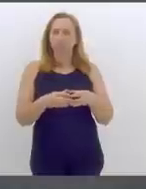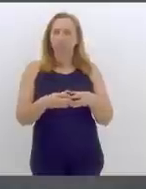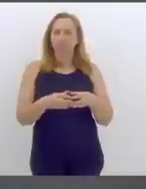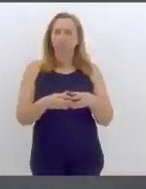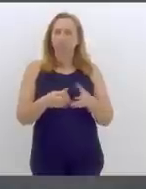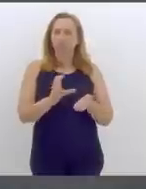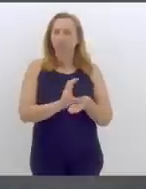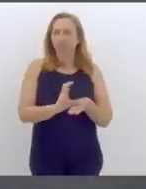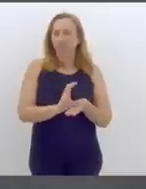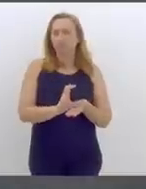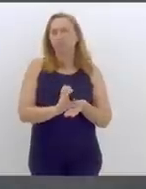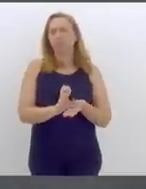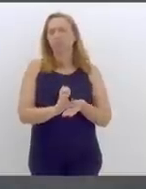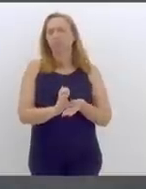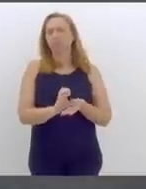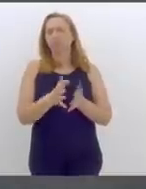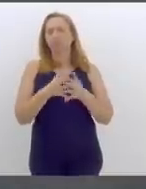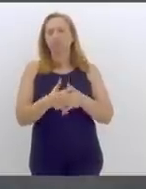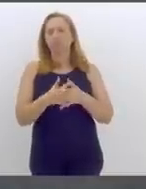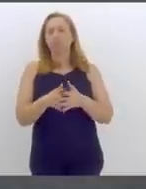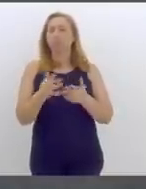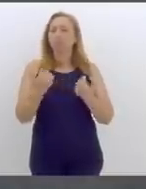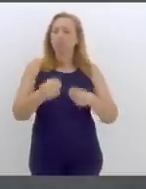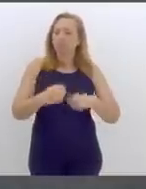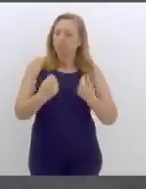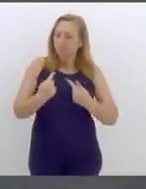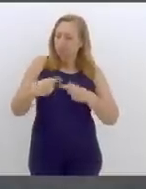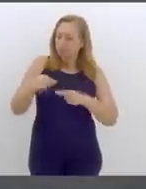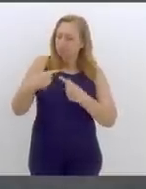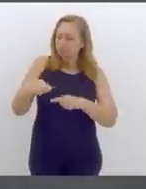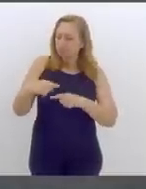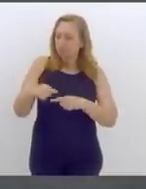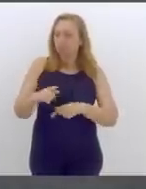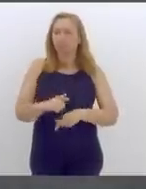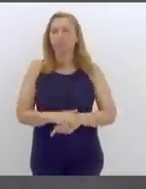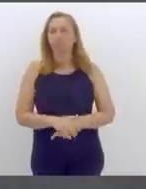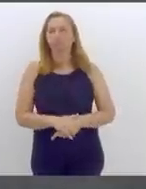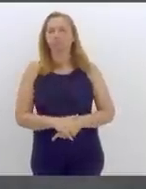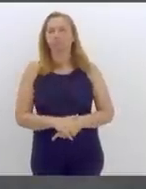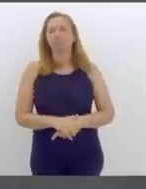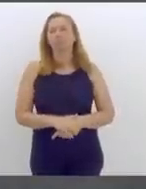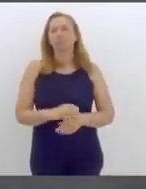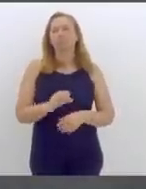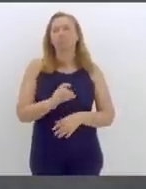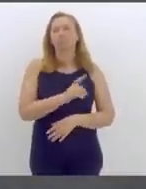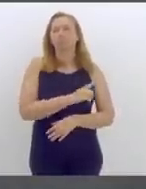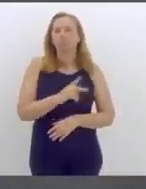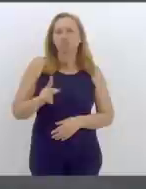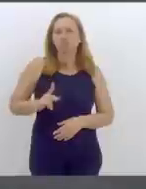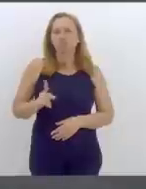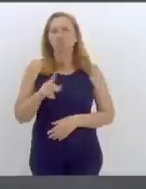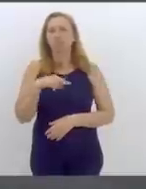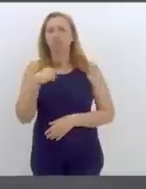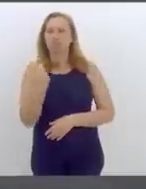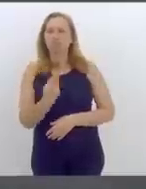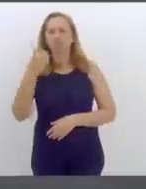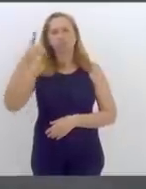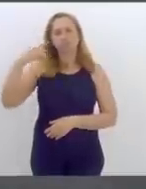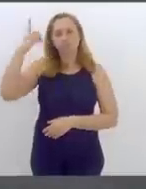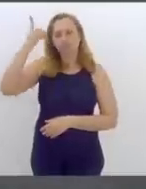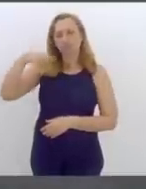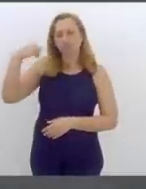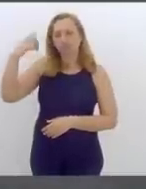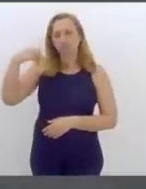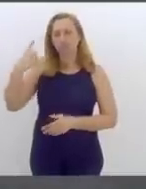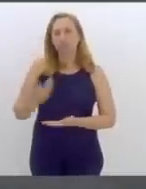da pge basta que ela seja provocada entra Defensoria Pública o advogados feito o acordo